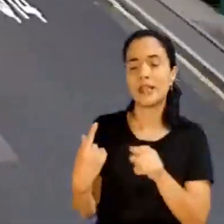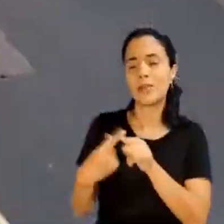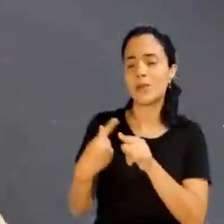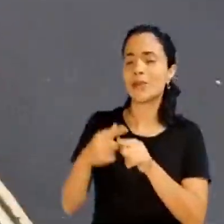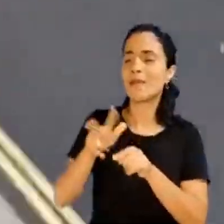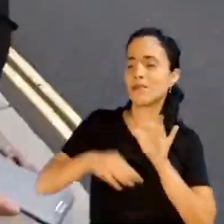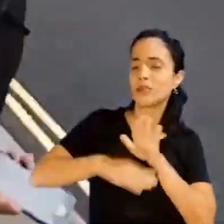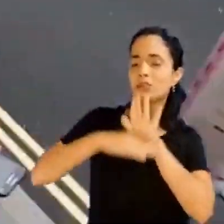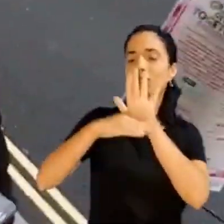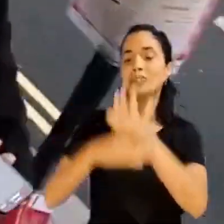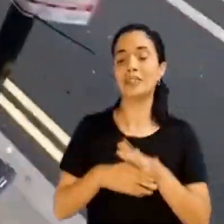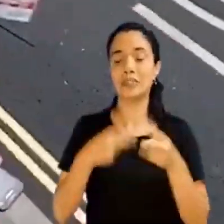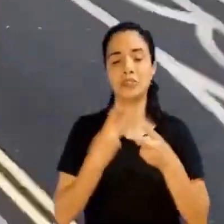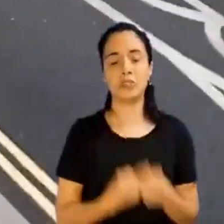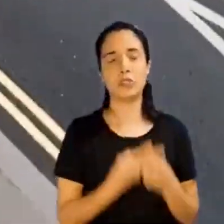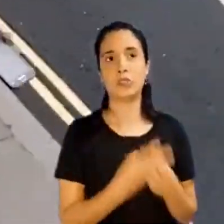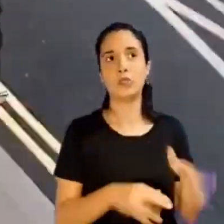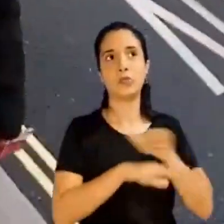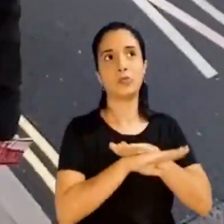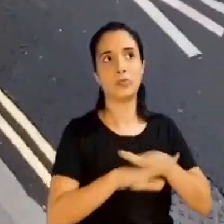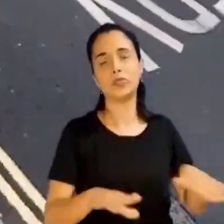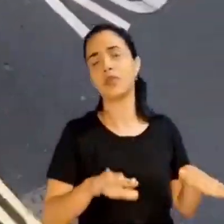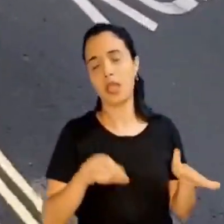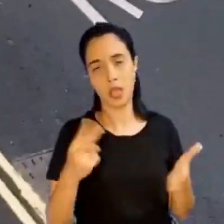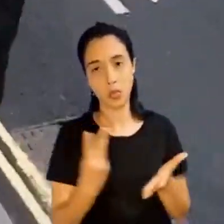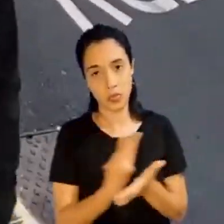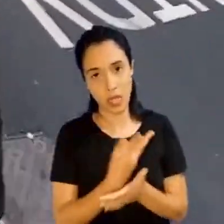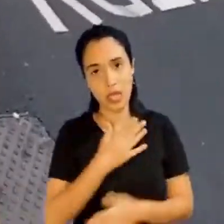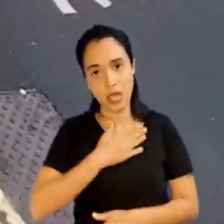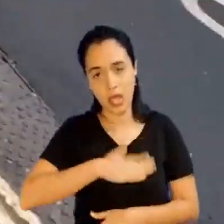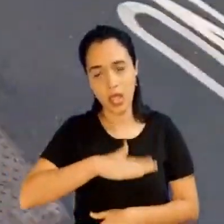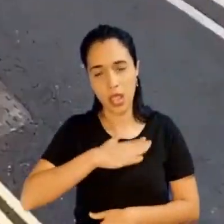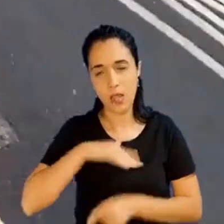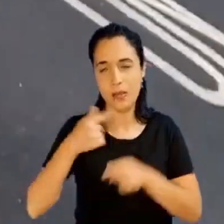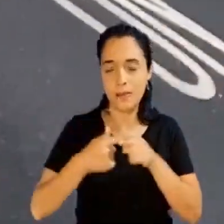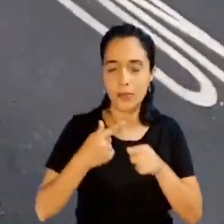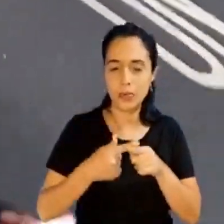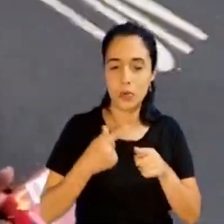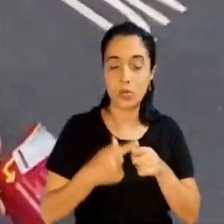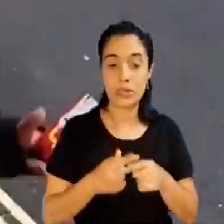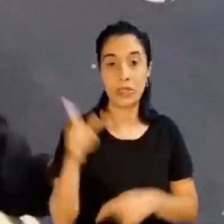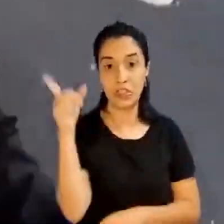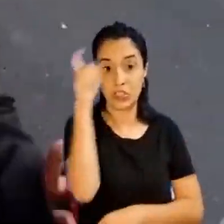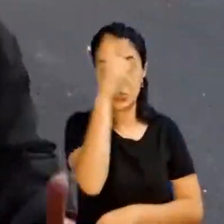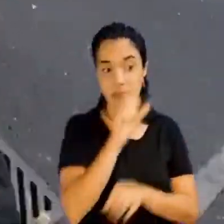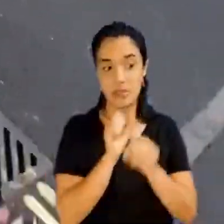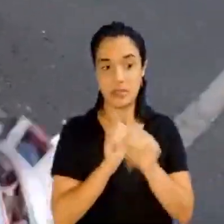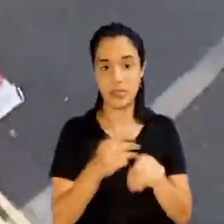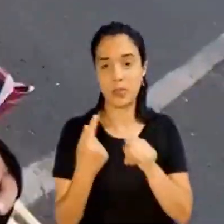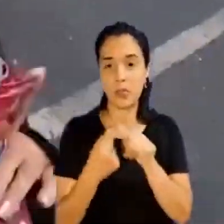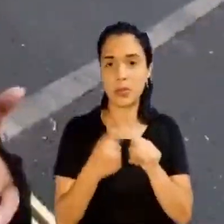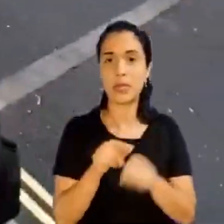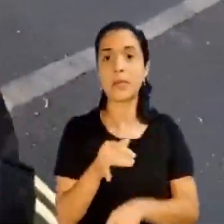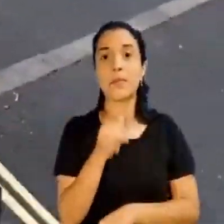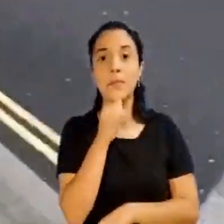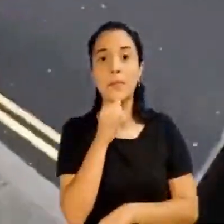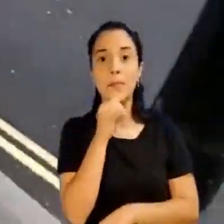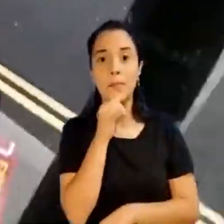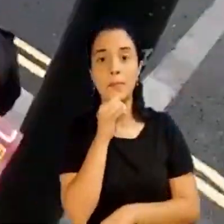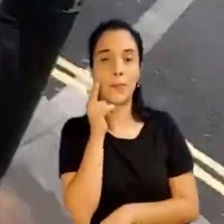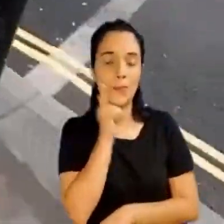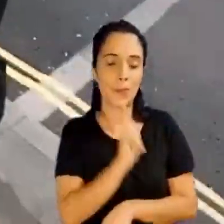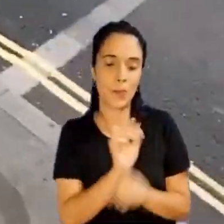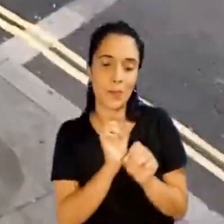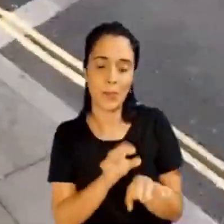ajuda. E se às vezes perder a paciência, que acontece por conta da sobrecarga. Aí você lembra. Aí você respira.